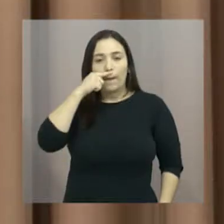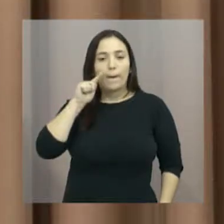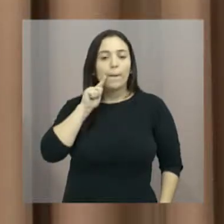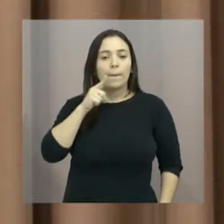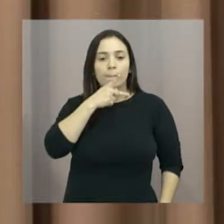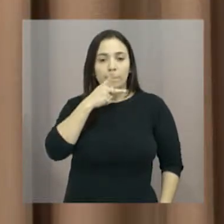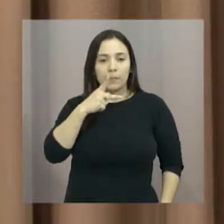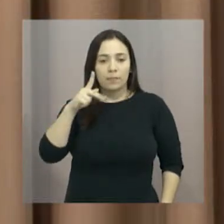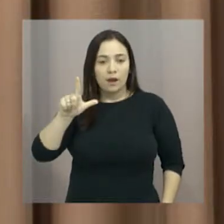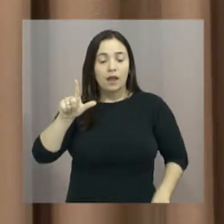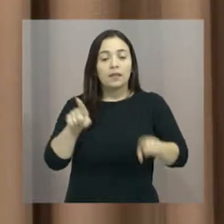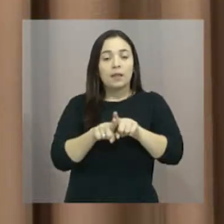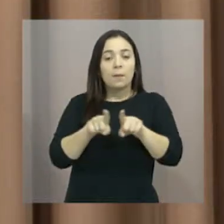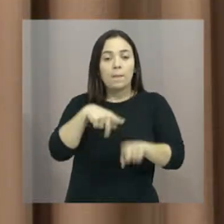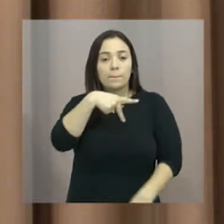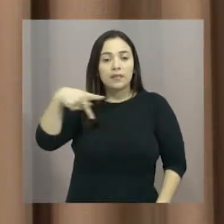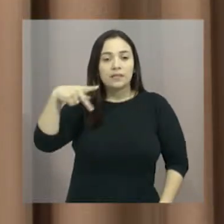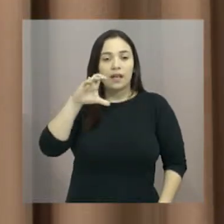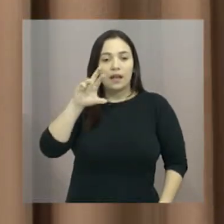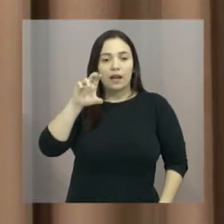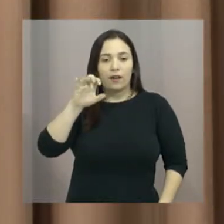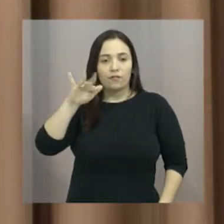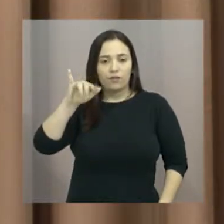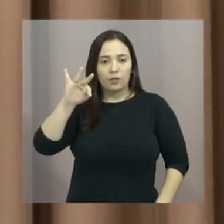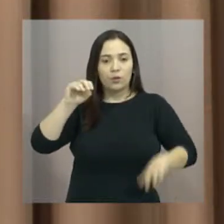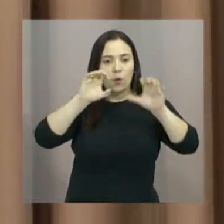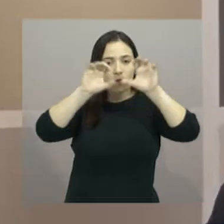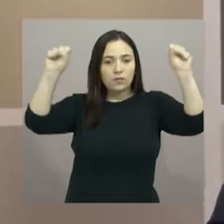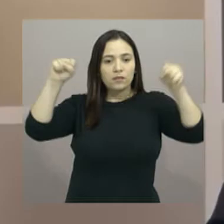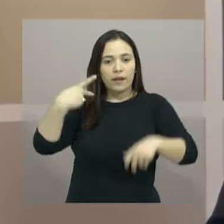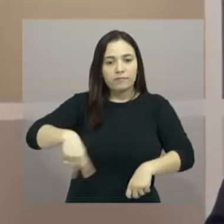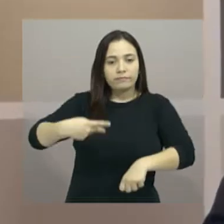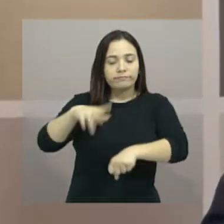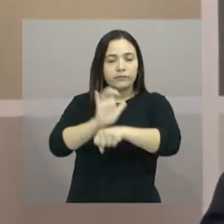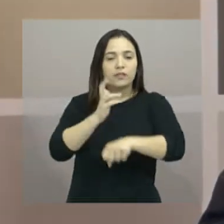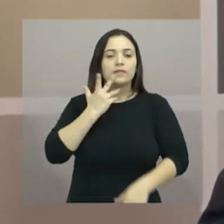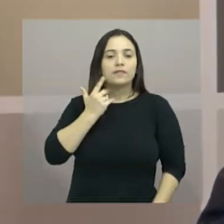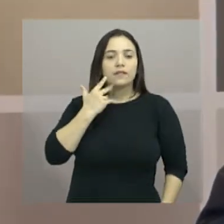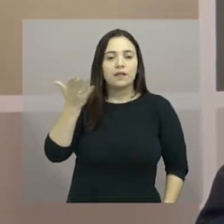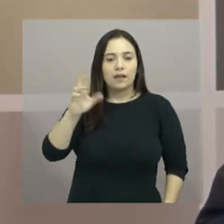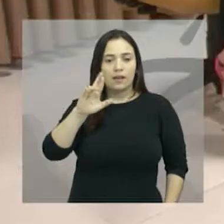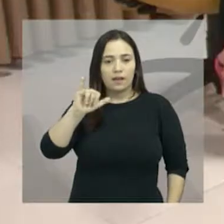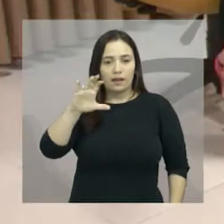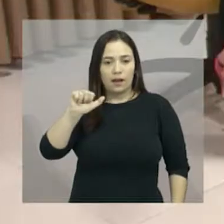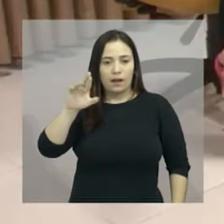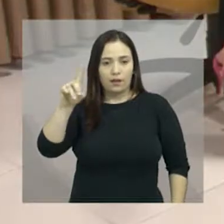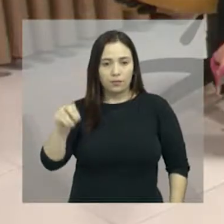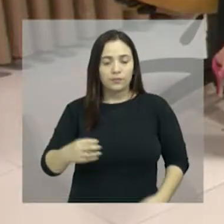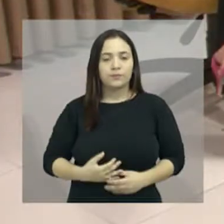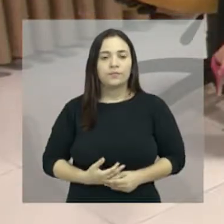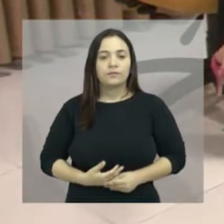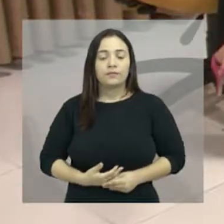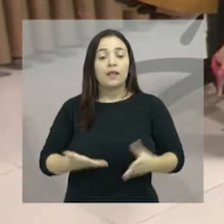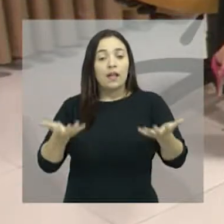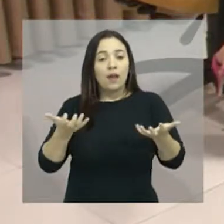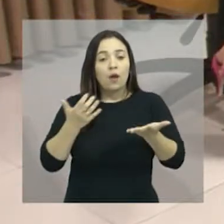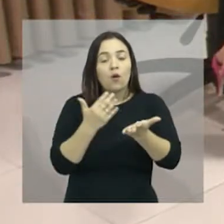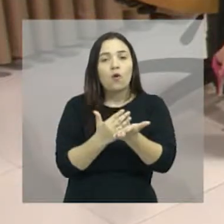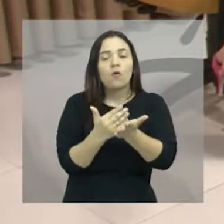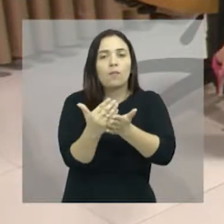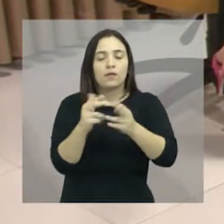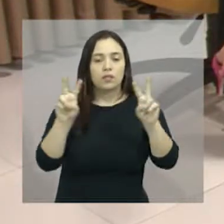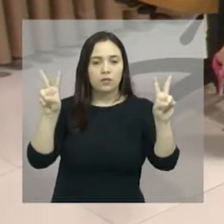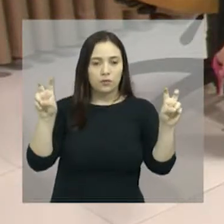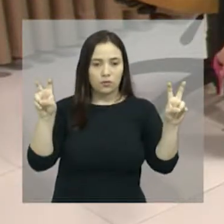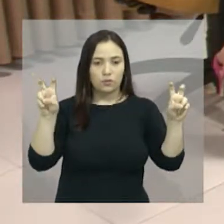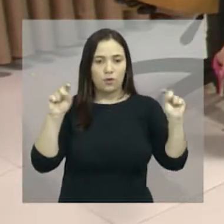e o presidente do CREFITO, do Conselho, aqui do estado do Ceará, Ricardo Lotifi. Eu gostaria que a gente começasse agora falando,